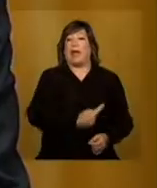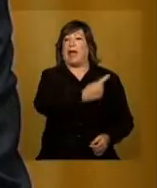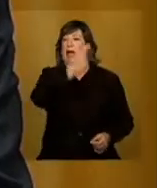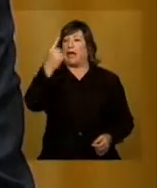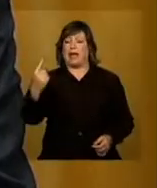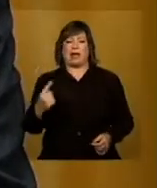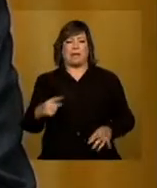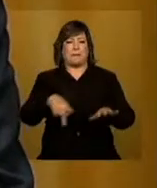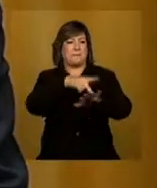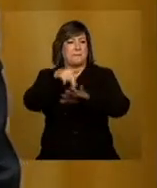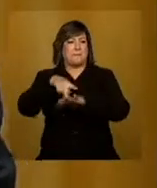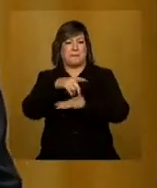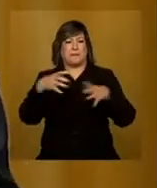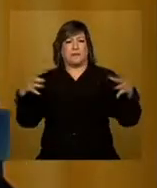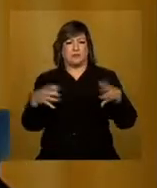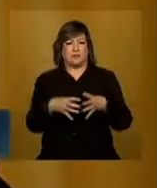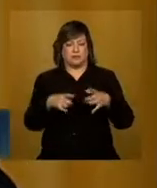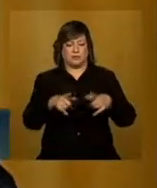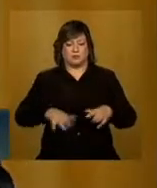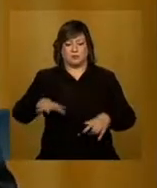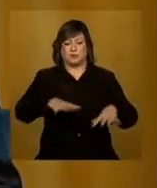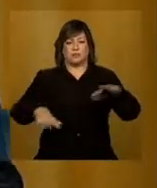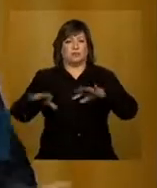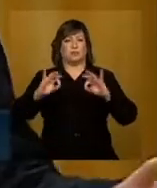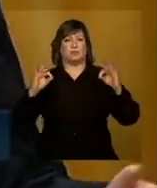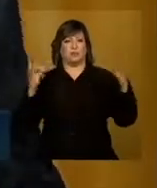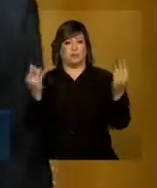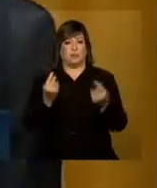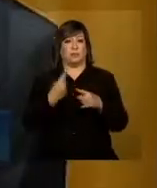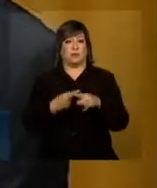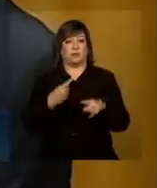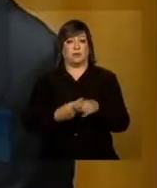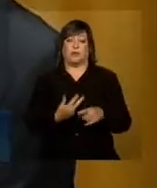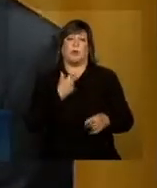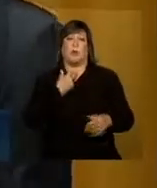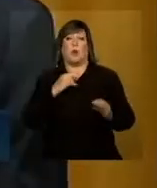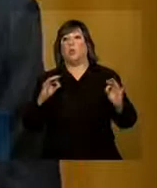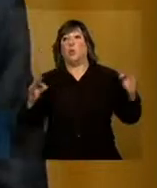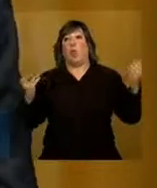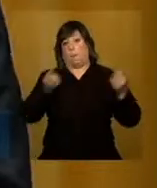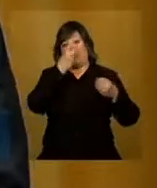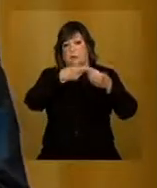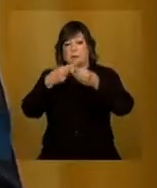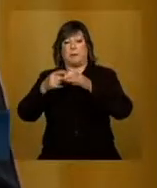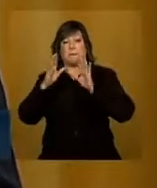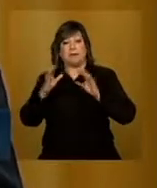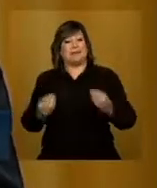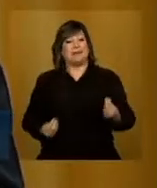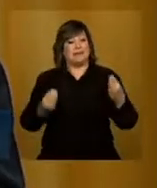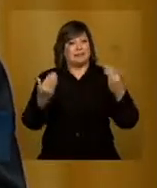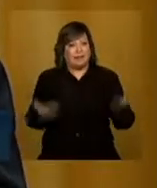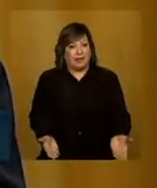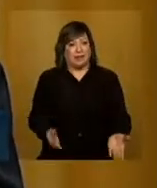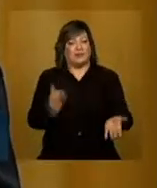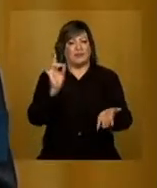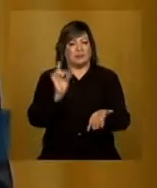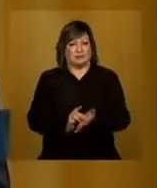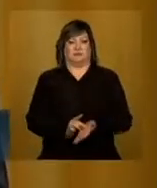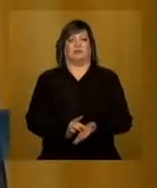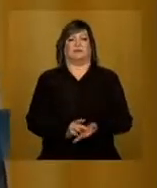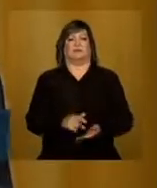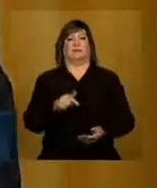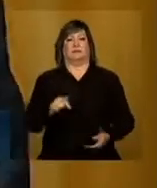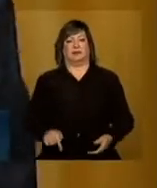cada micro-região, sede de região, porque não dá para ser, evidentemente, em todos os municípios, oferta concreta para concretizar